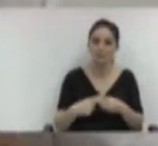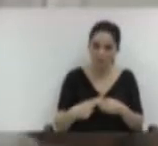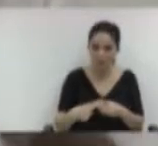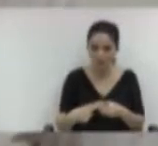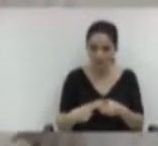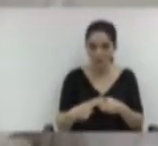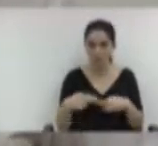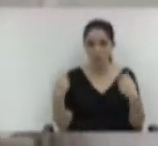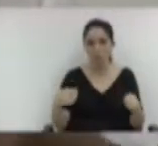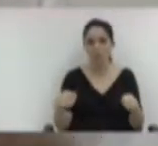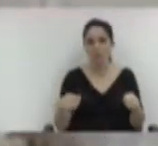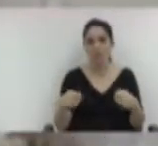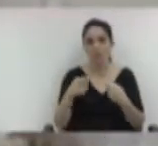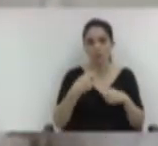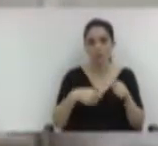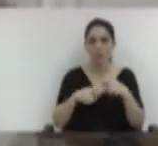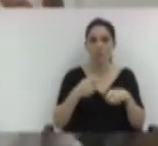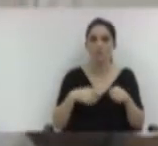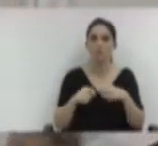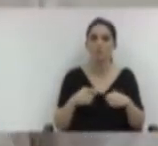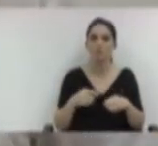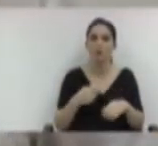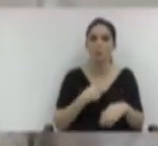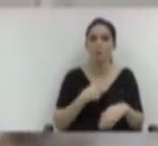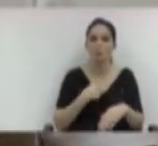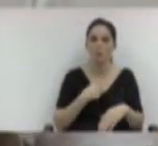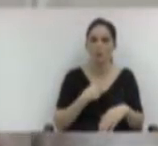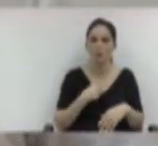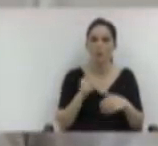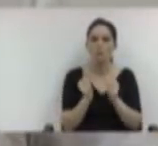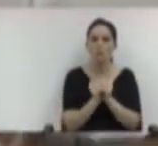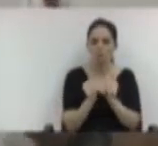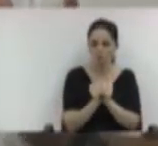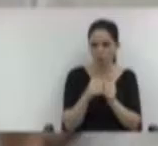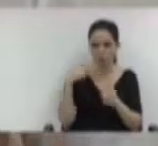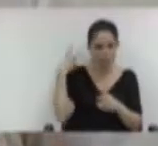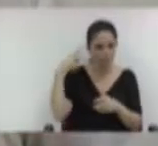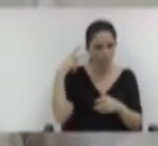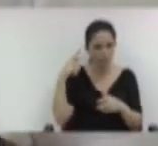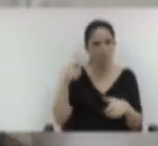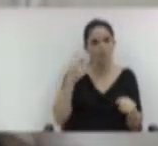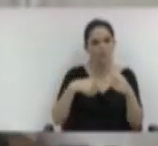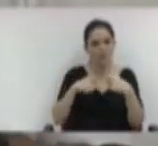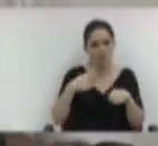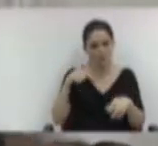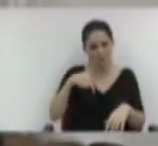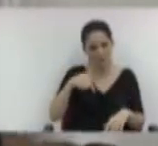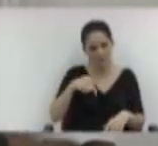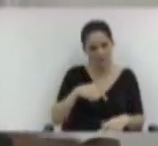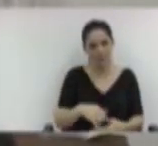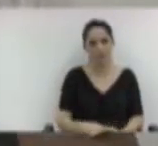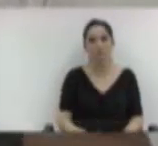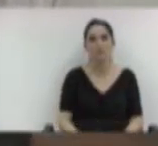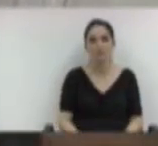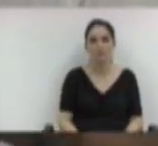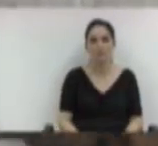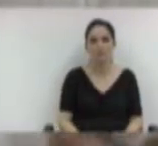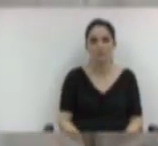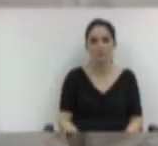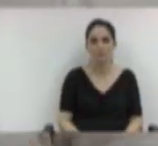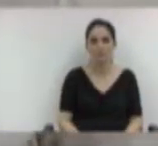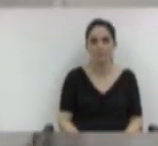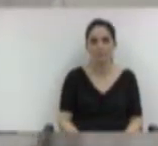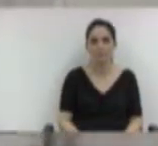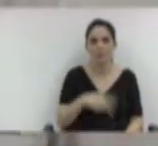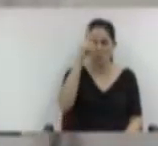cidade. Cada um que aqui está e lá fora também. Tenho dito isso para as pessoas que são representantes da sociedade,